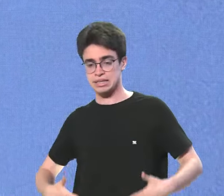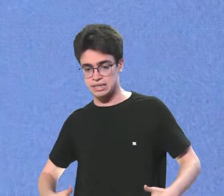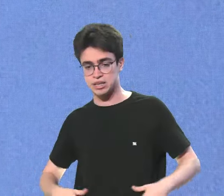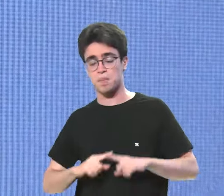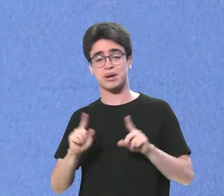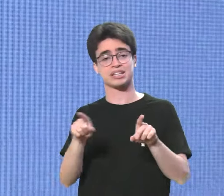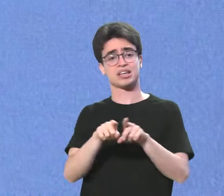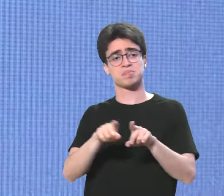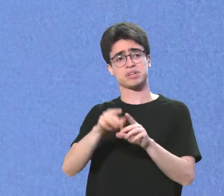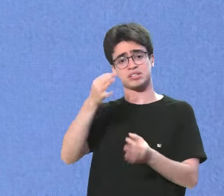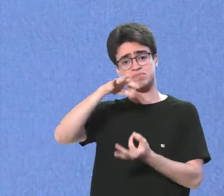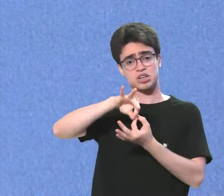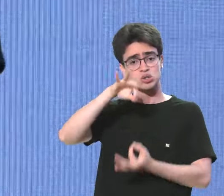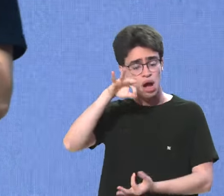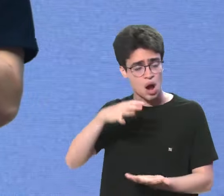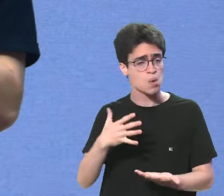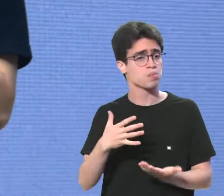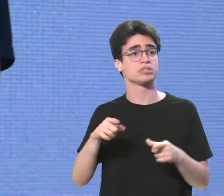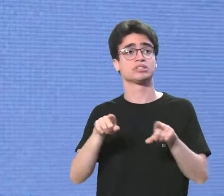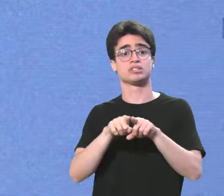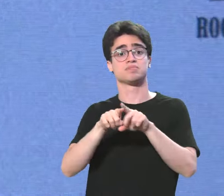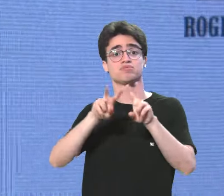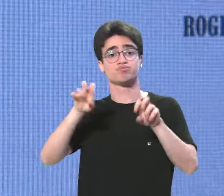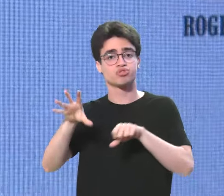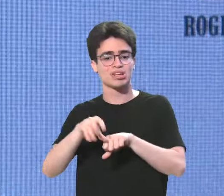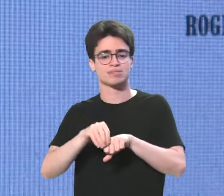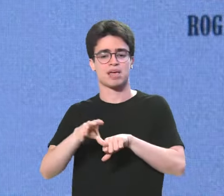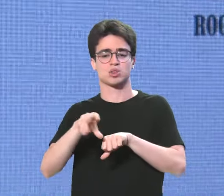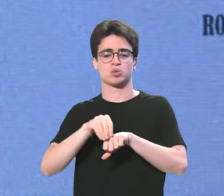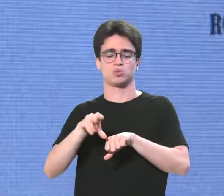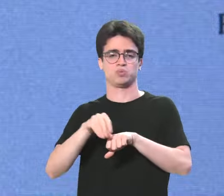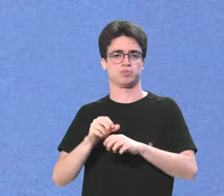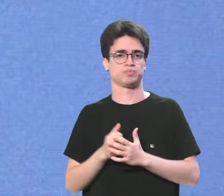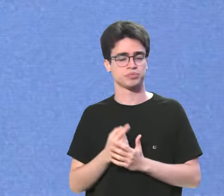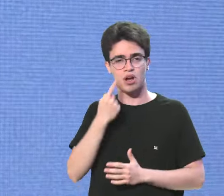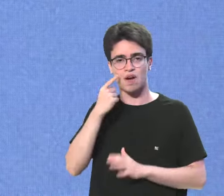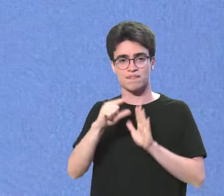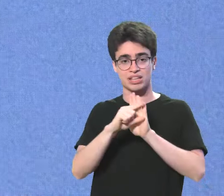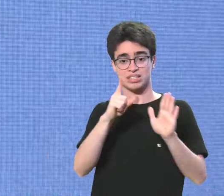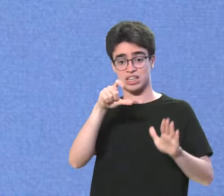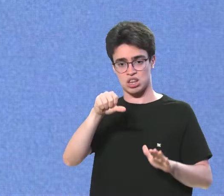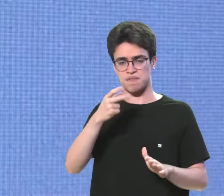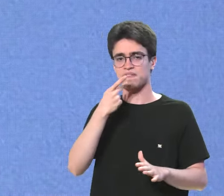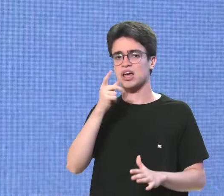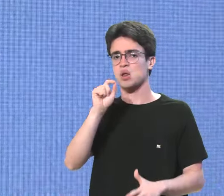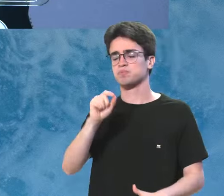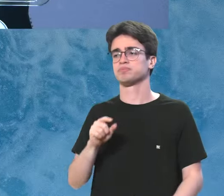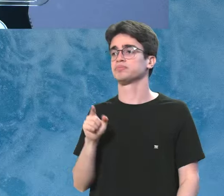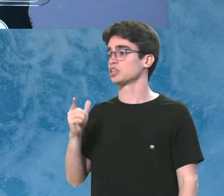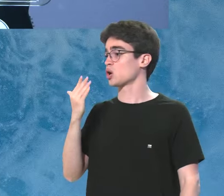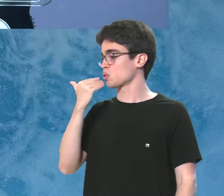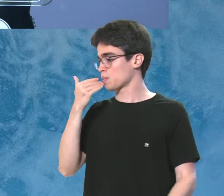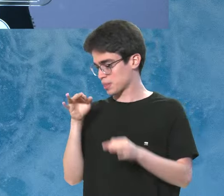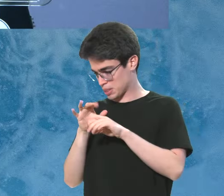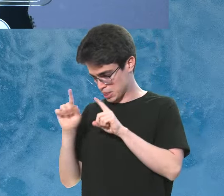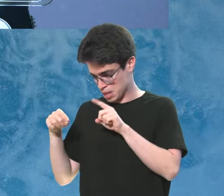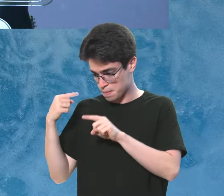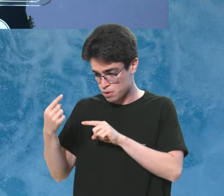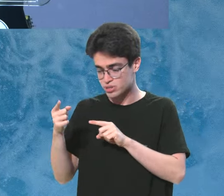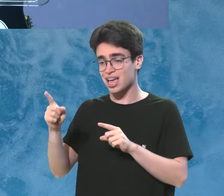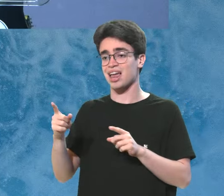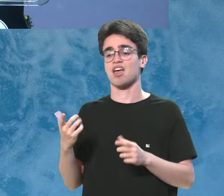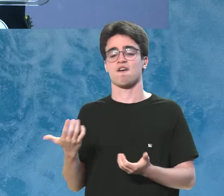espiritual no espírito dele e também Versículo 19 e depois de comer recuperou as forças